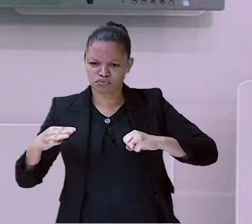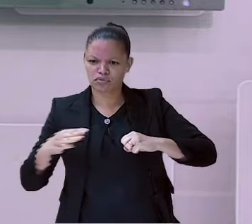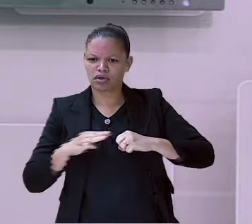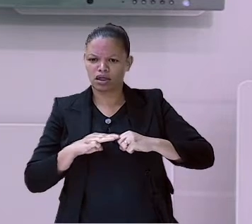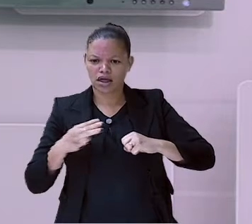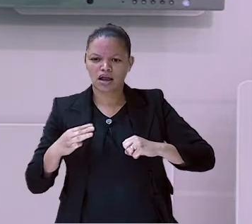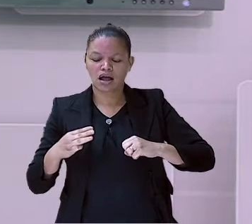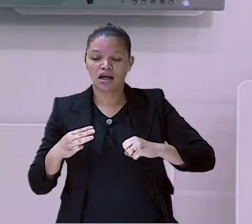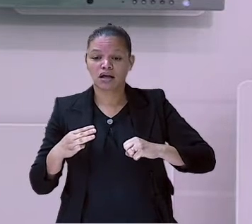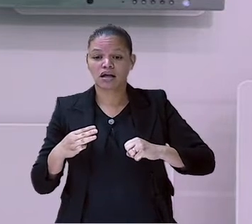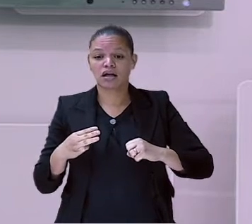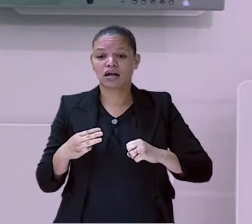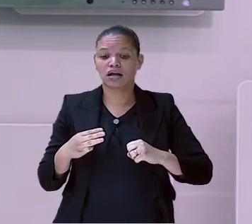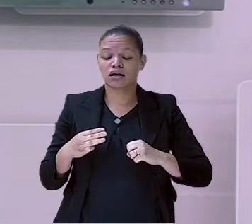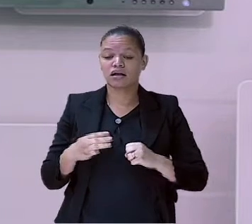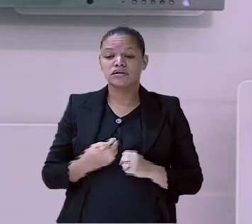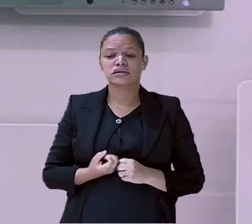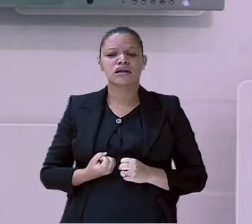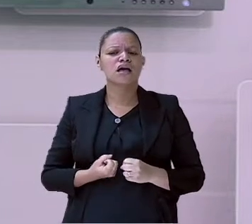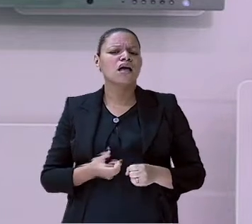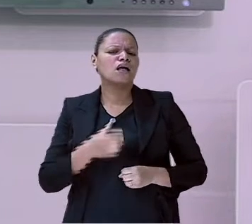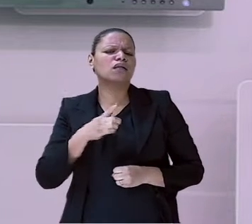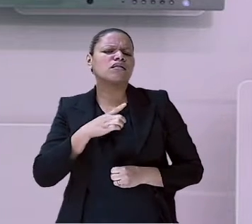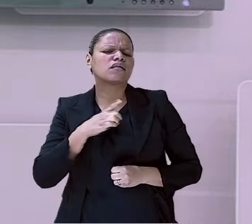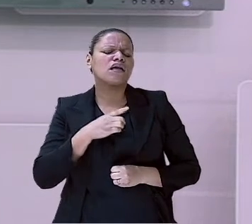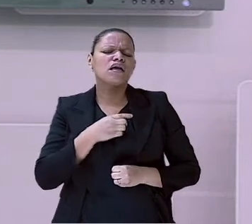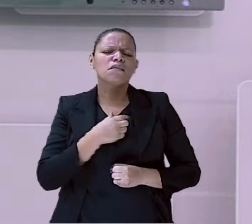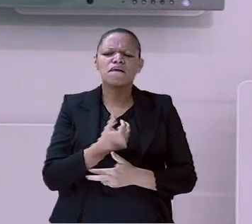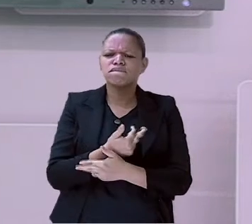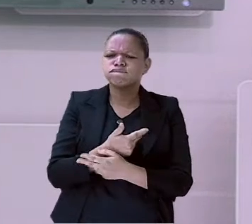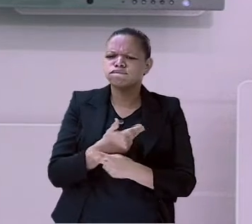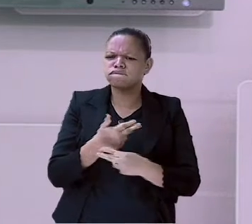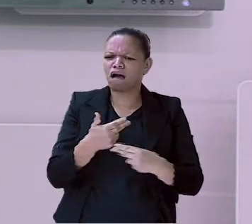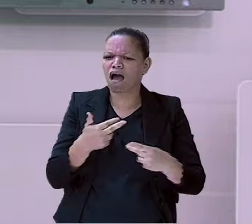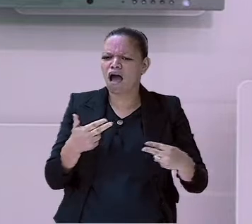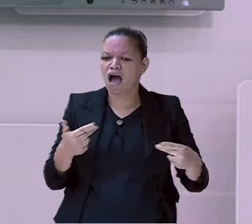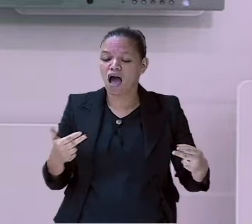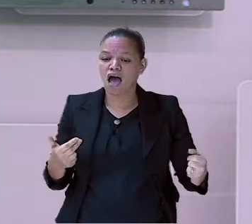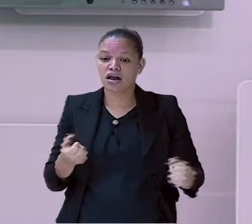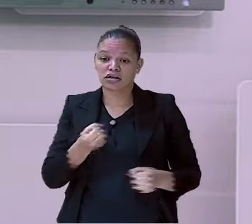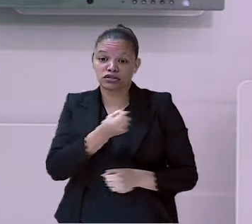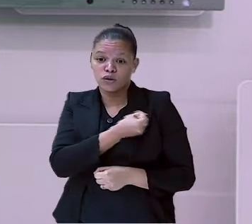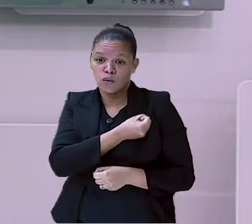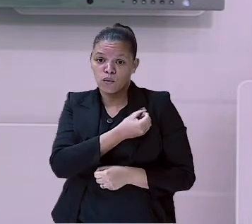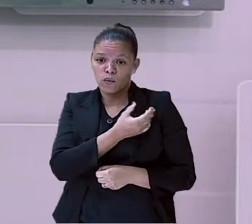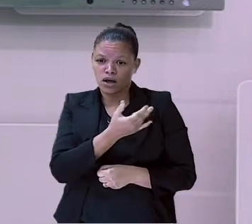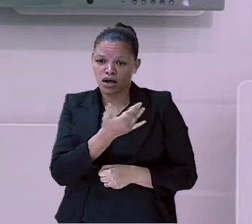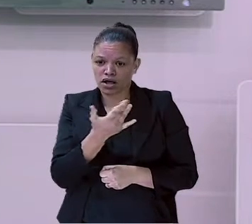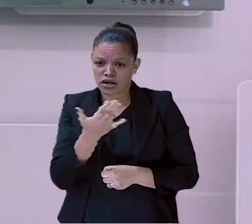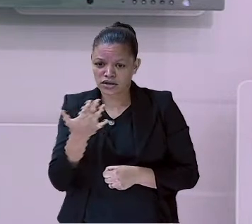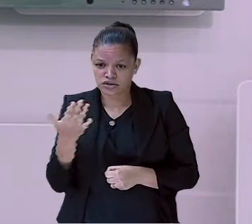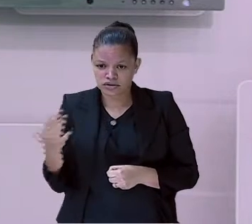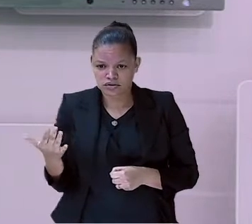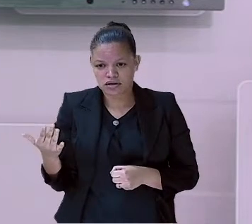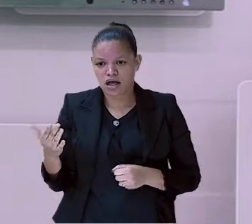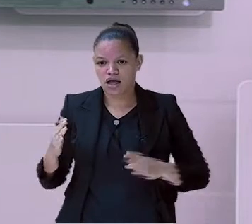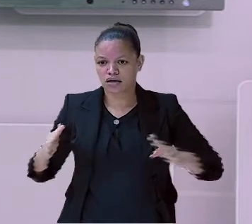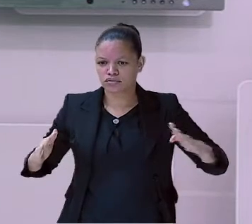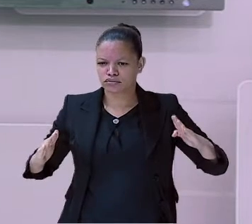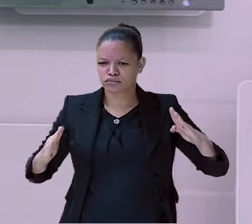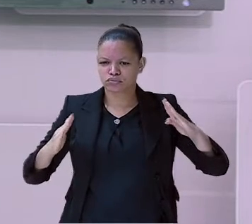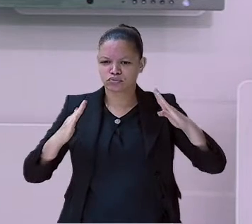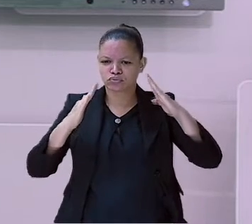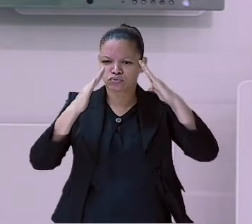3 porções dos laticínios, 1 porção de carnes e ovos e 1 porção